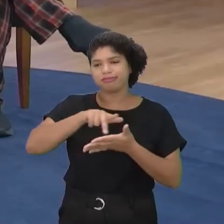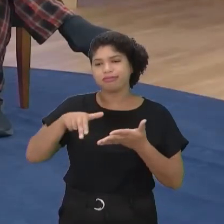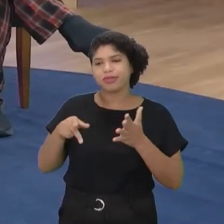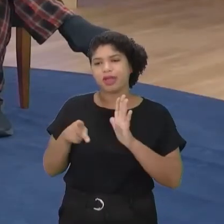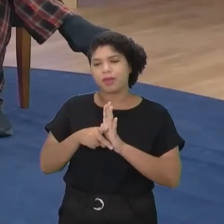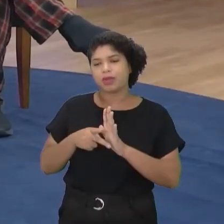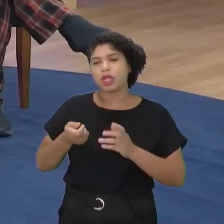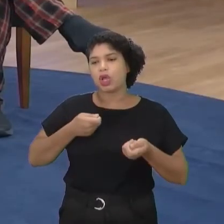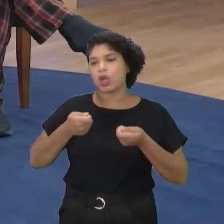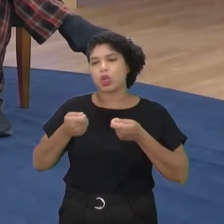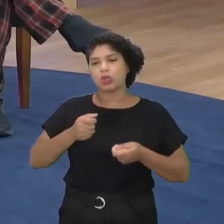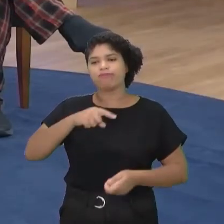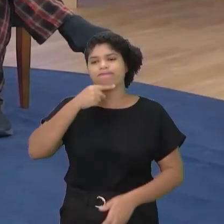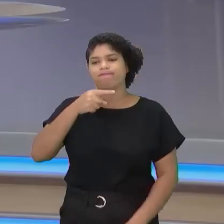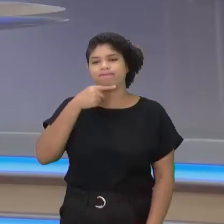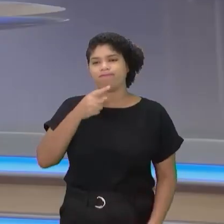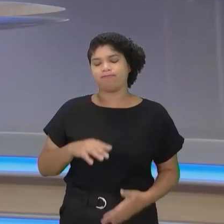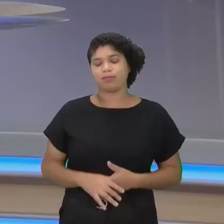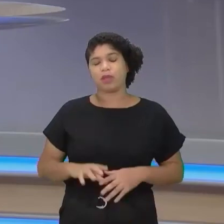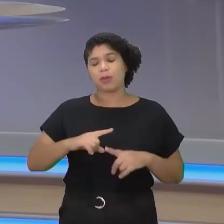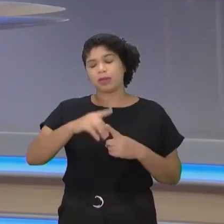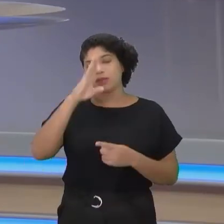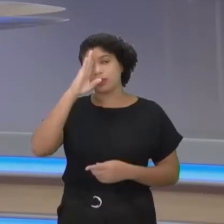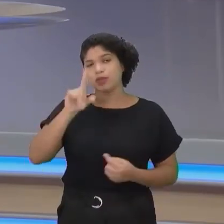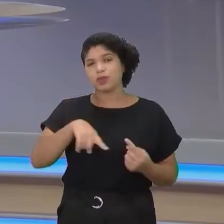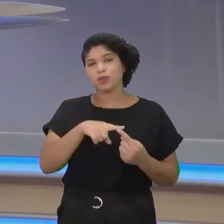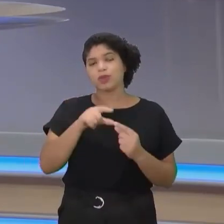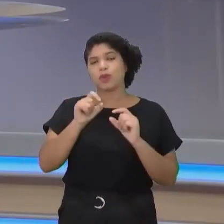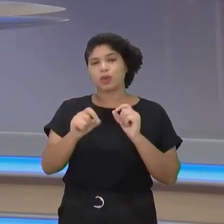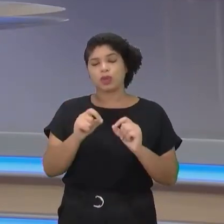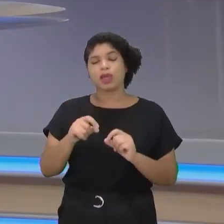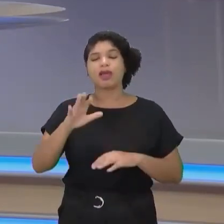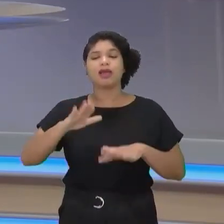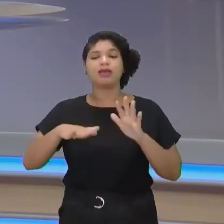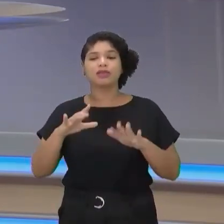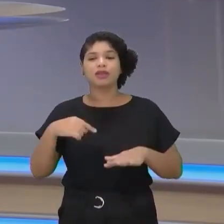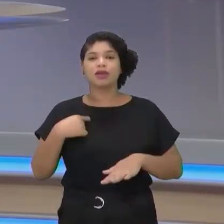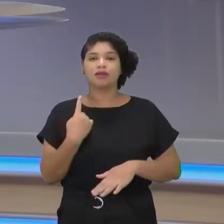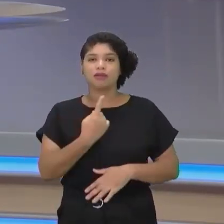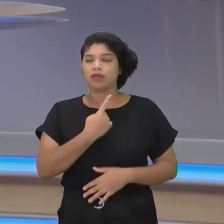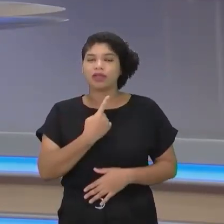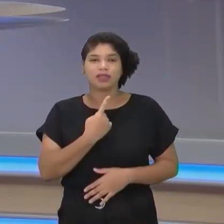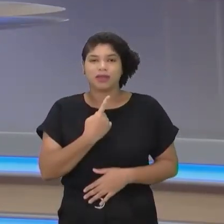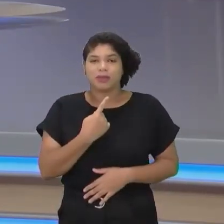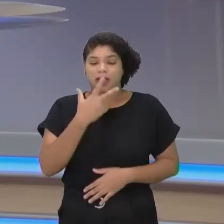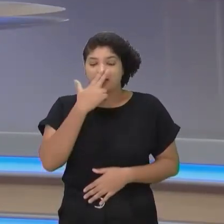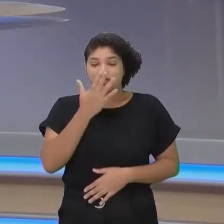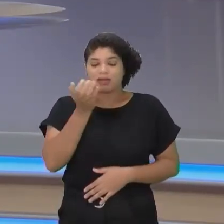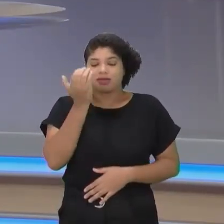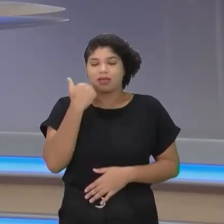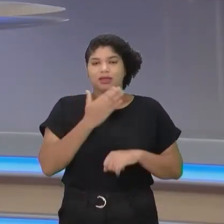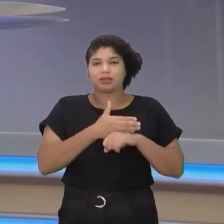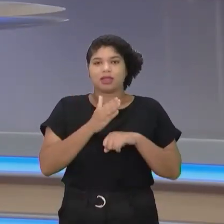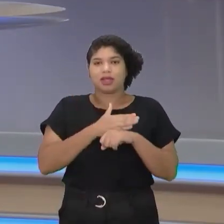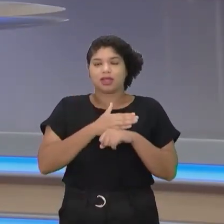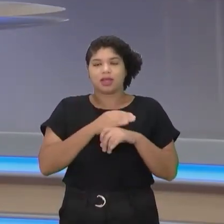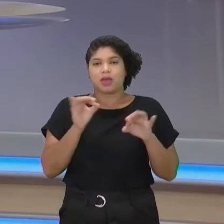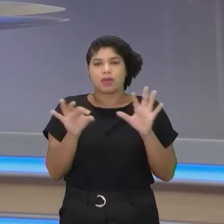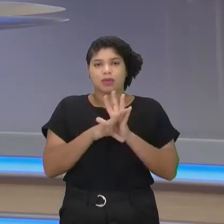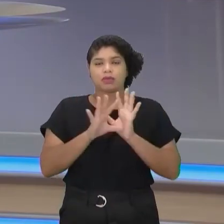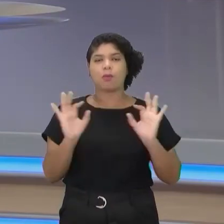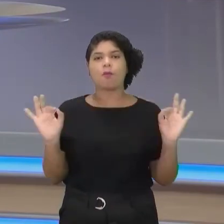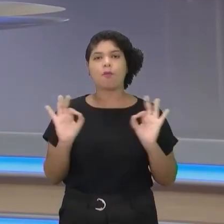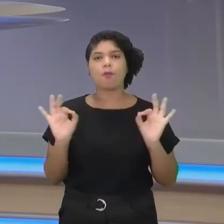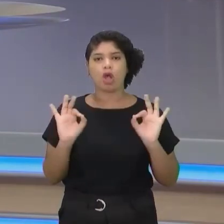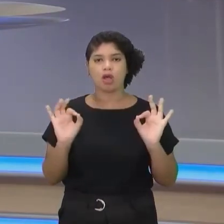nosso controle, né? Mas o ponto é que muitas vezes a gente não está preparado para essas mudanças, né? E a